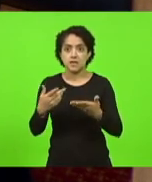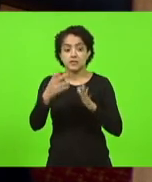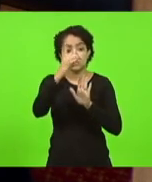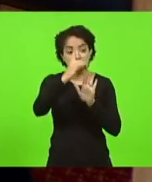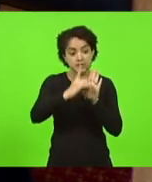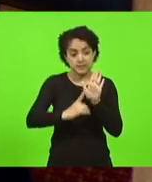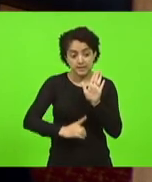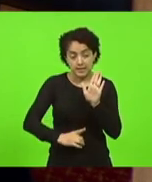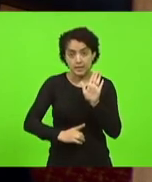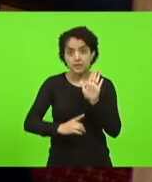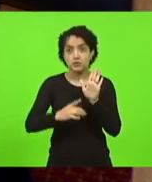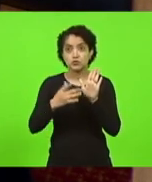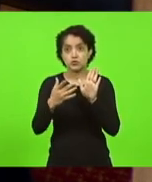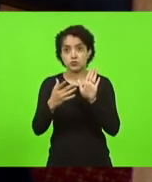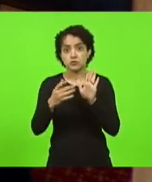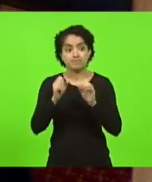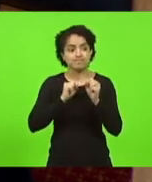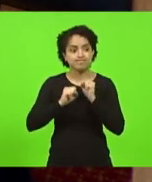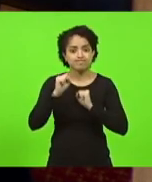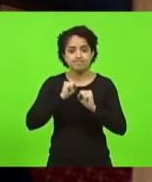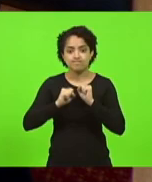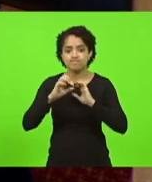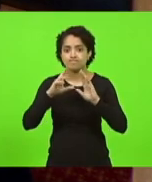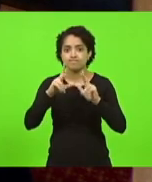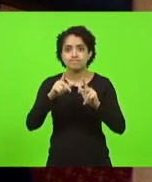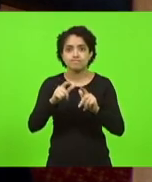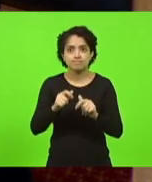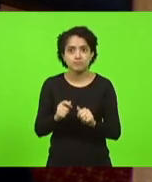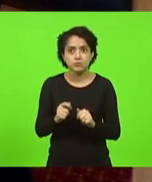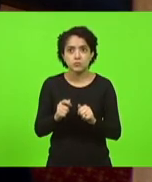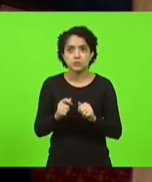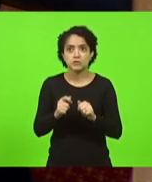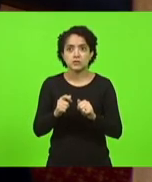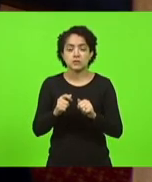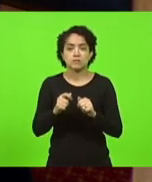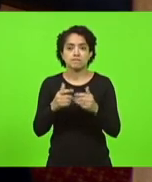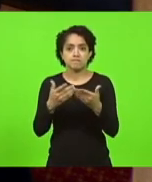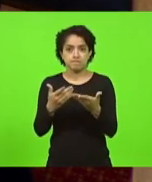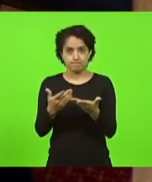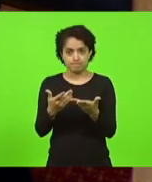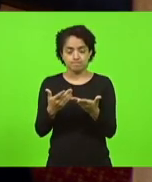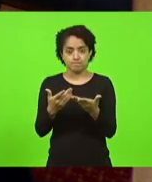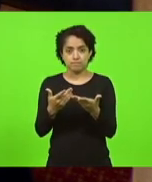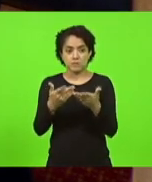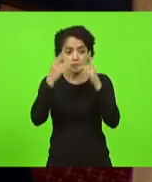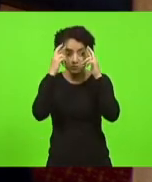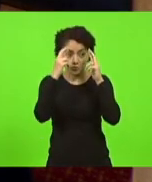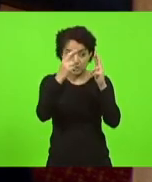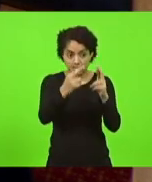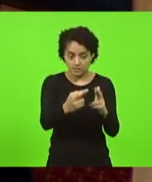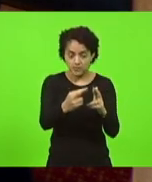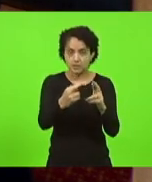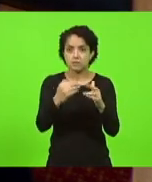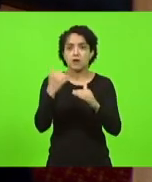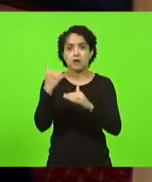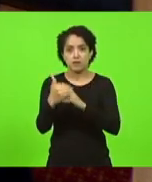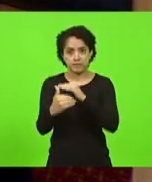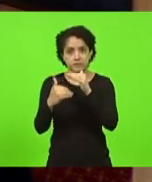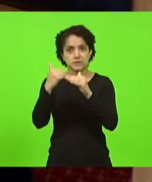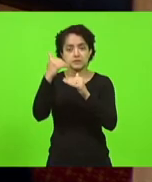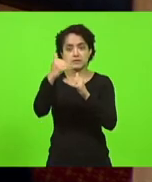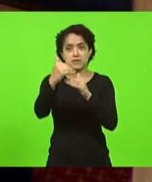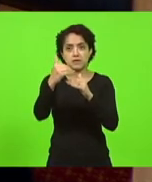são uma expectativa de todos não sejam subtraídos. Nós precisamos avançar além